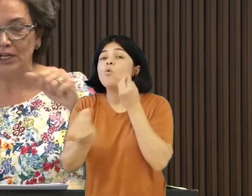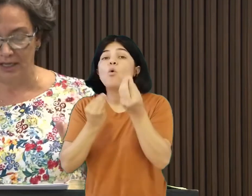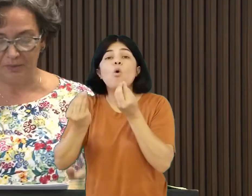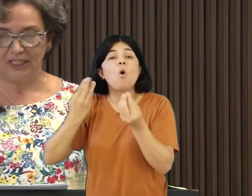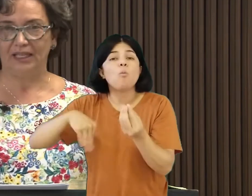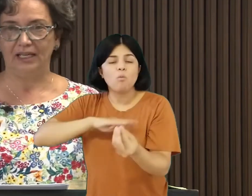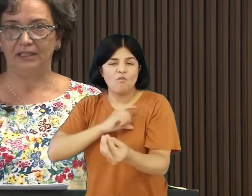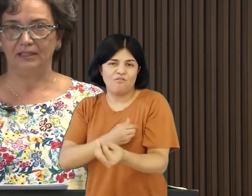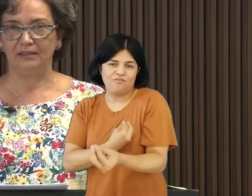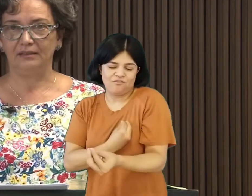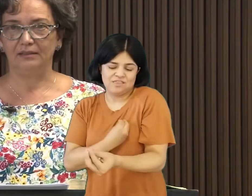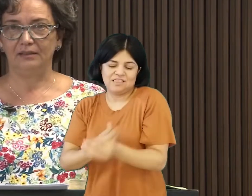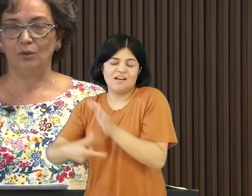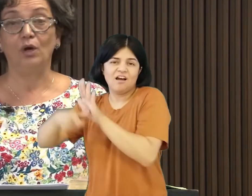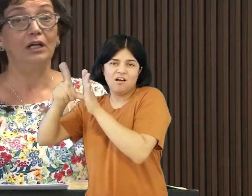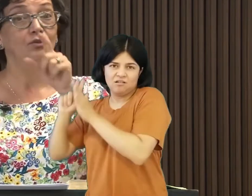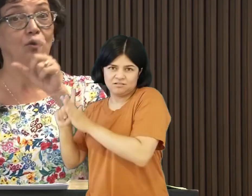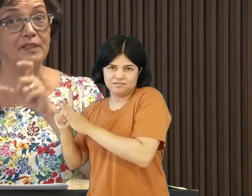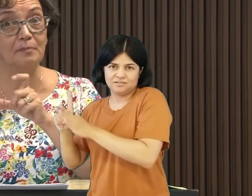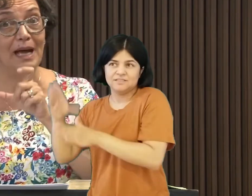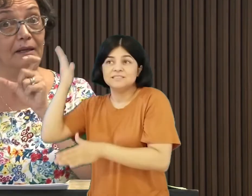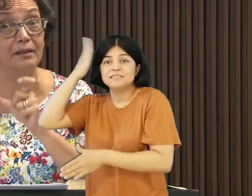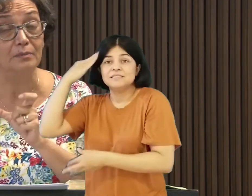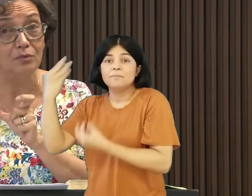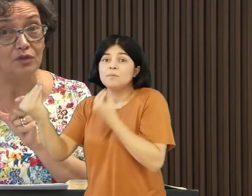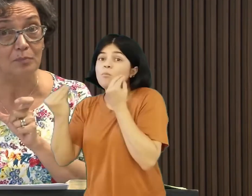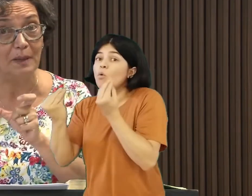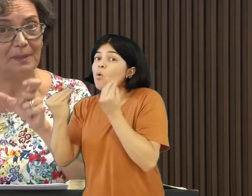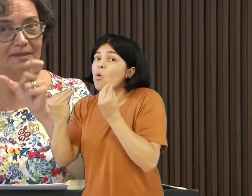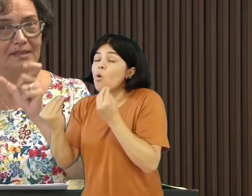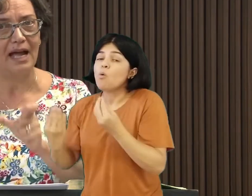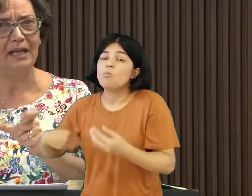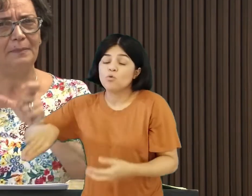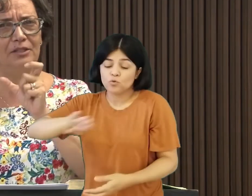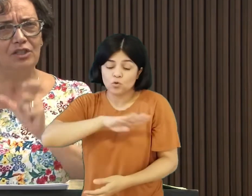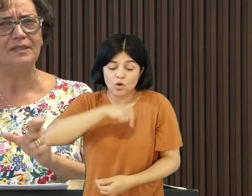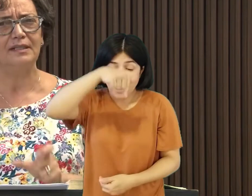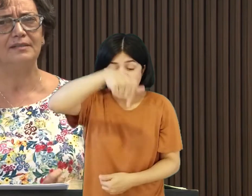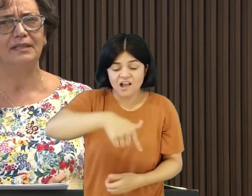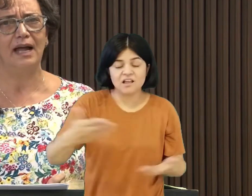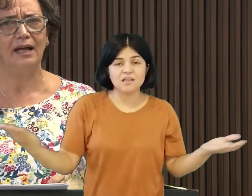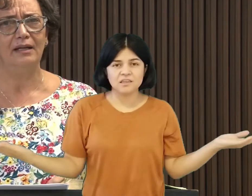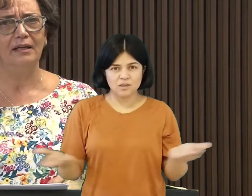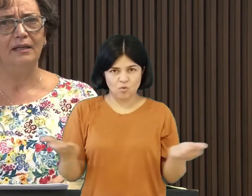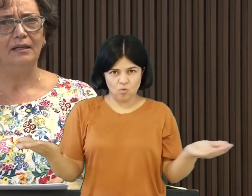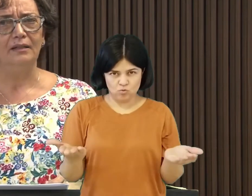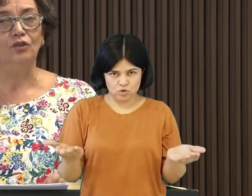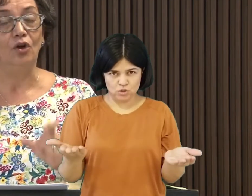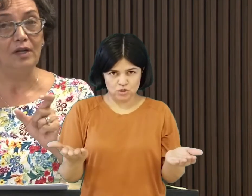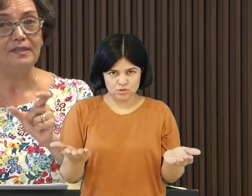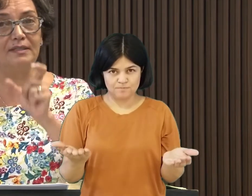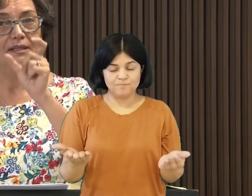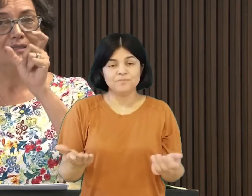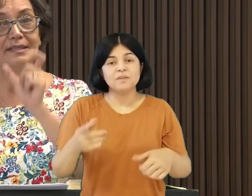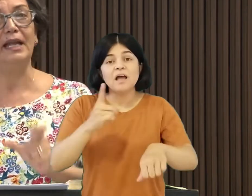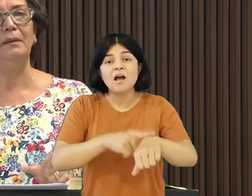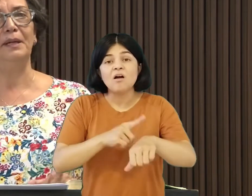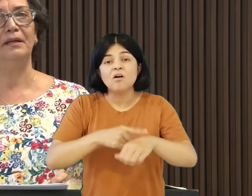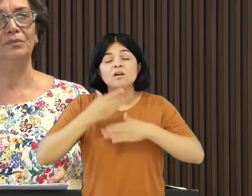como chegamos até aqui. Quando nós paramos para pensar e para descansar,